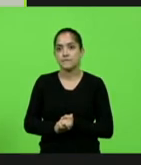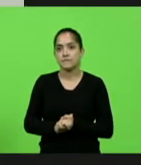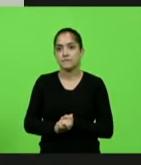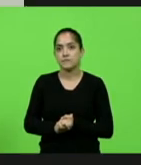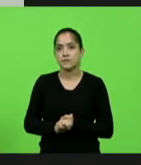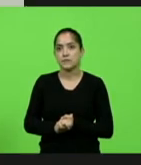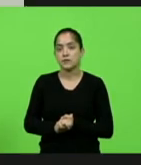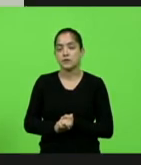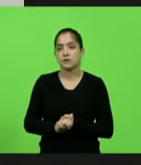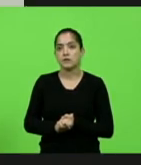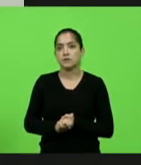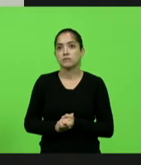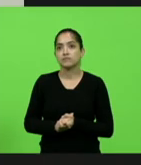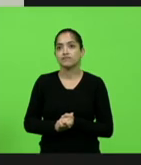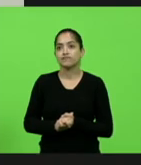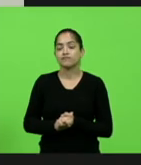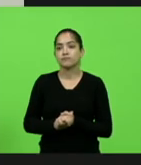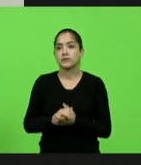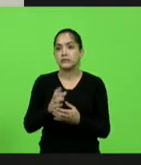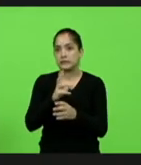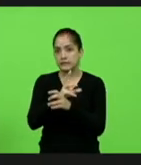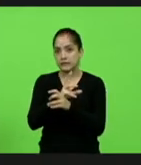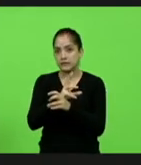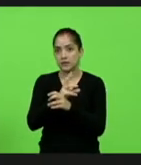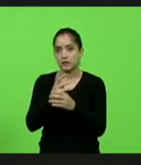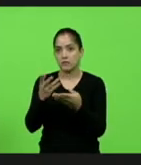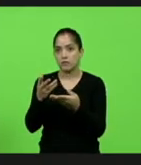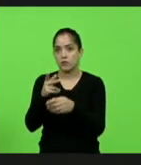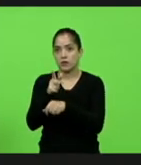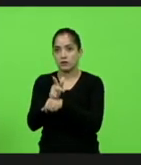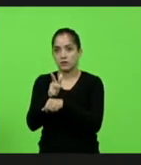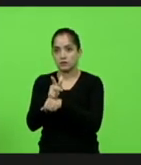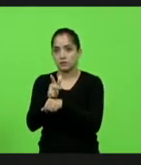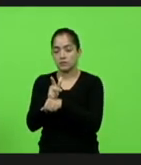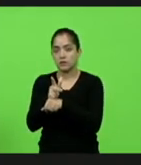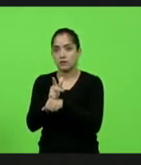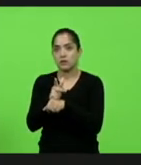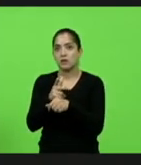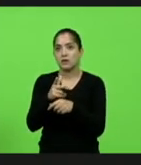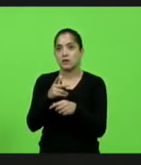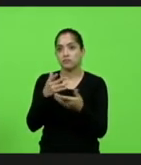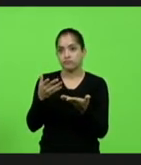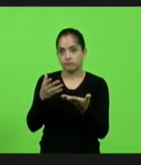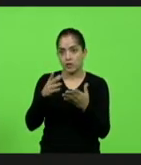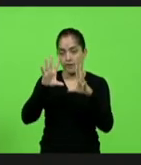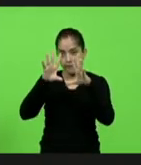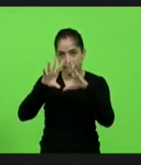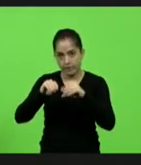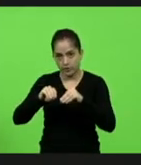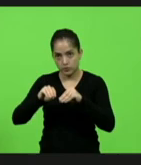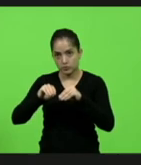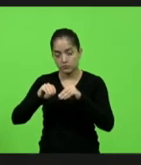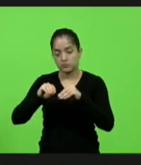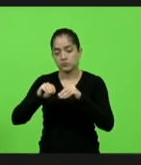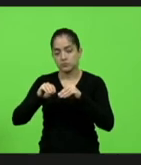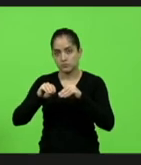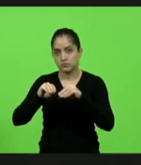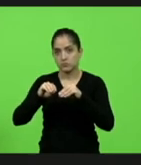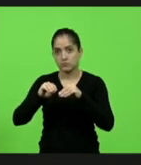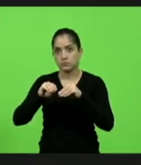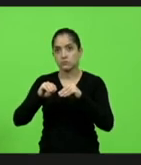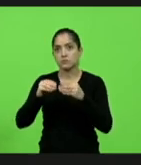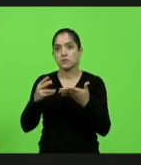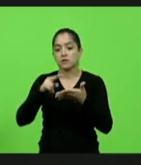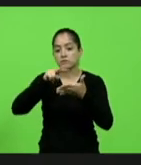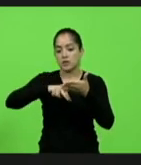Alex, travou aqui a tua imagem. Eu sugiro que você feche a câmera e só faça a leitura,